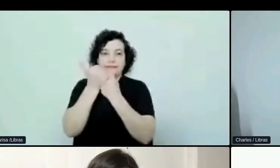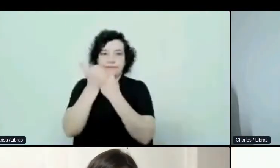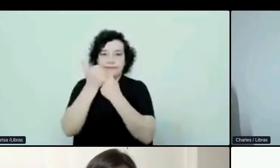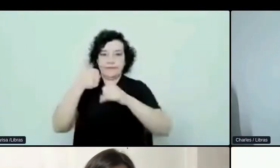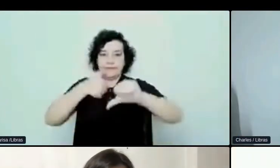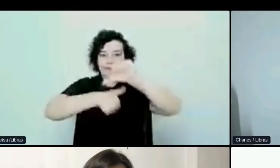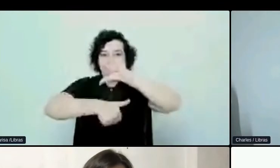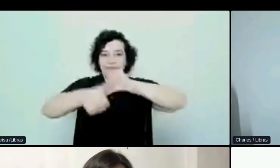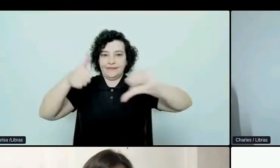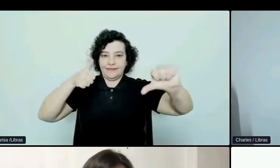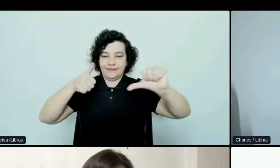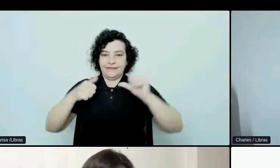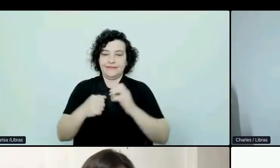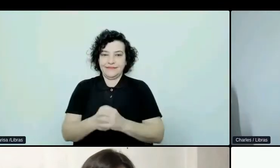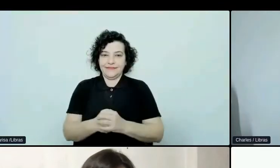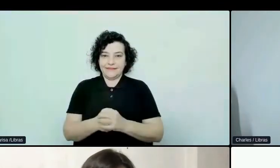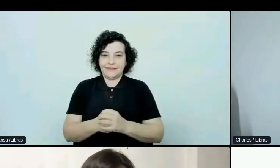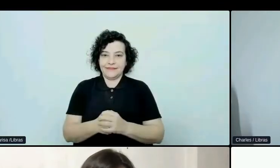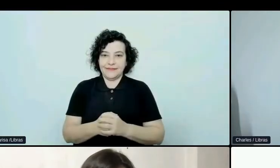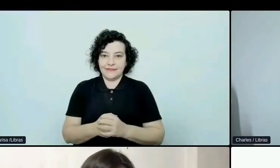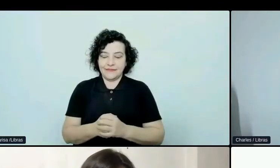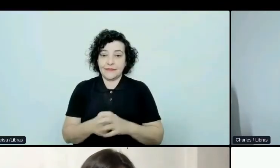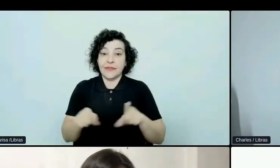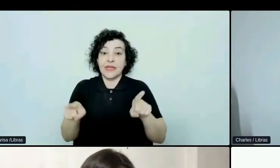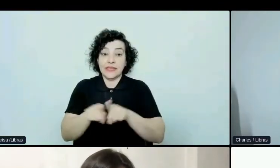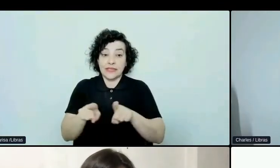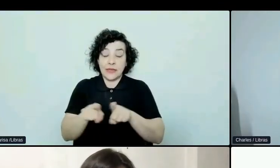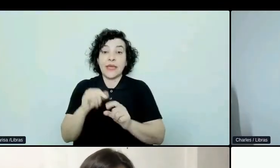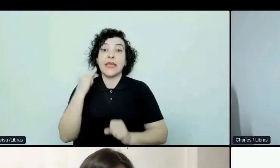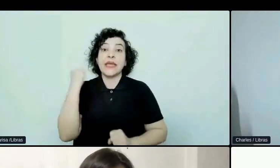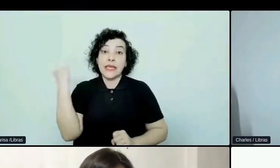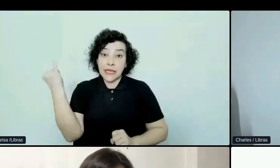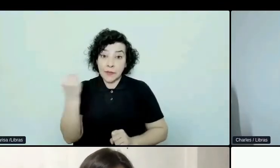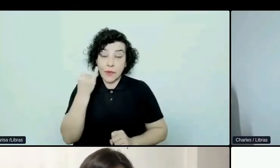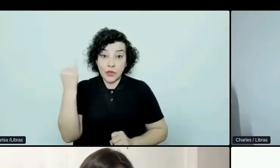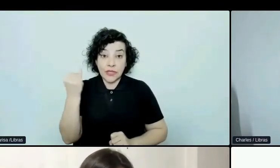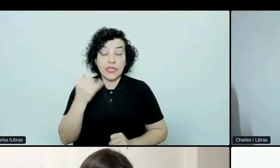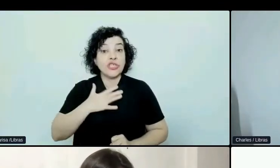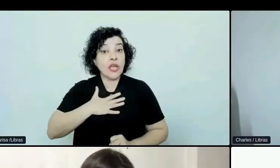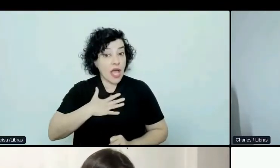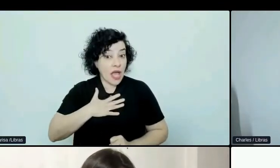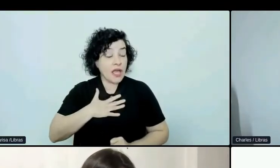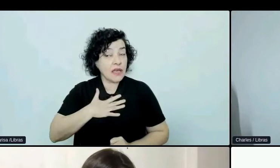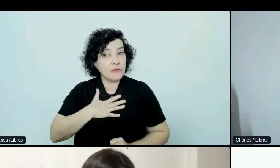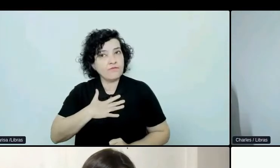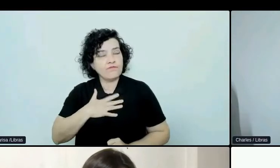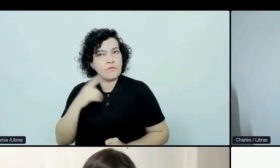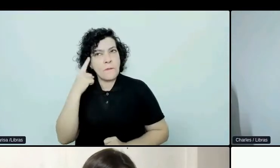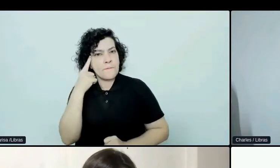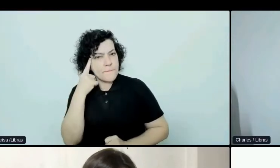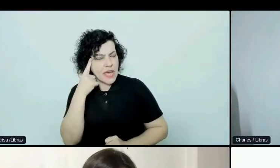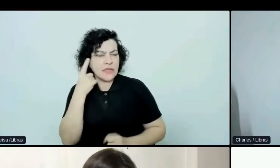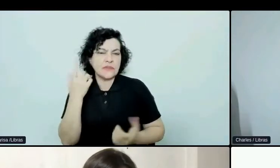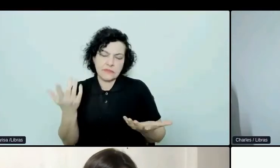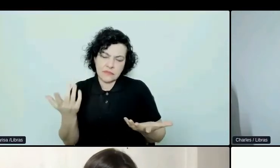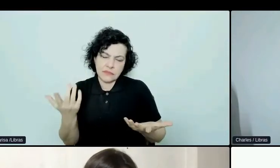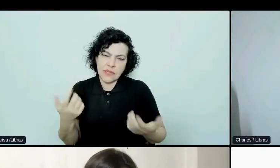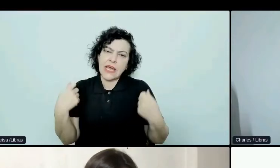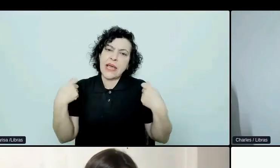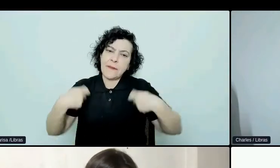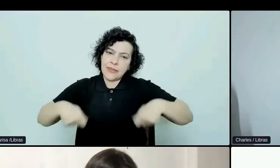graduação, e nos professores da pós-graduação também é a mesma coisa. Então, isso é muito bom quando a gente encontra pessoas assim que são